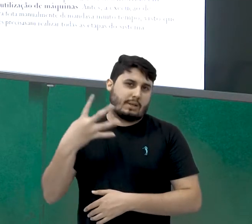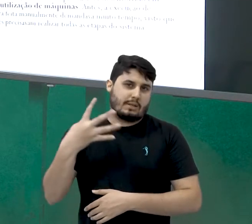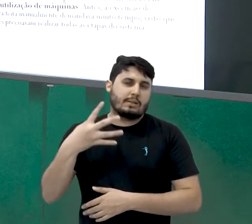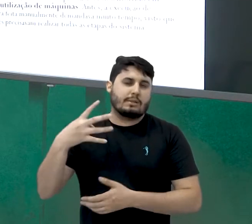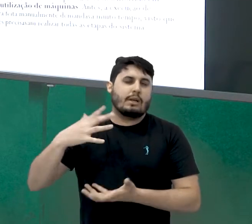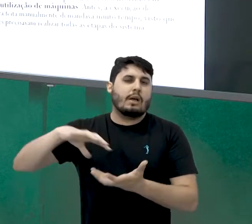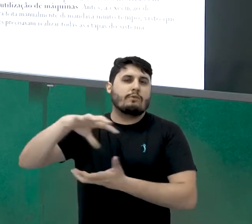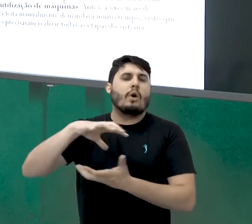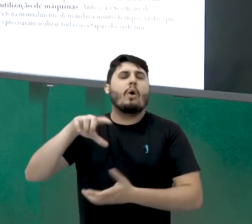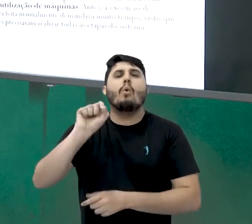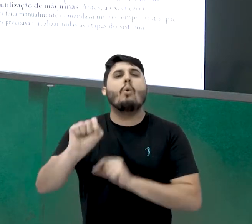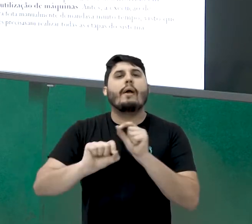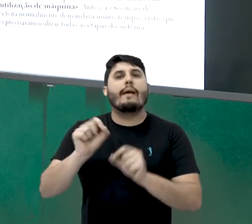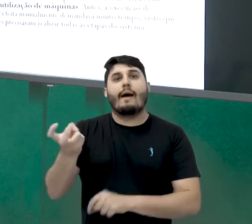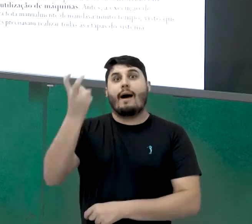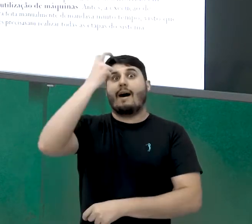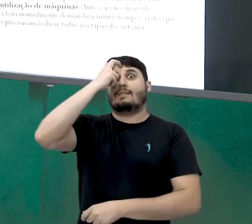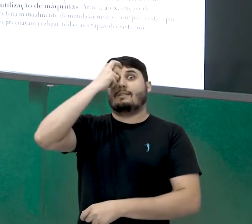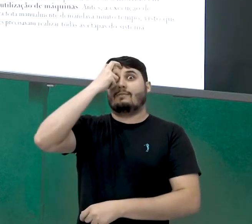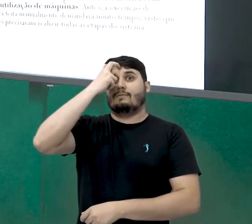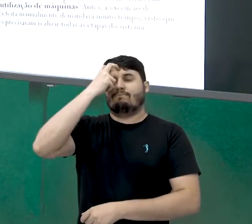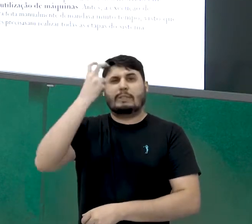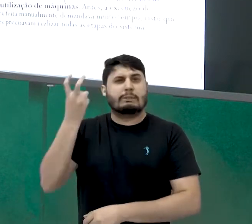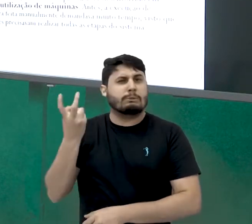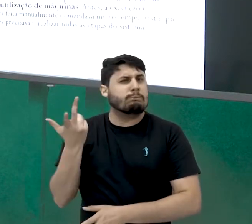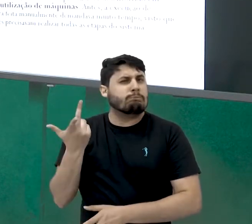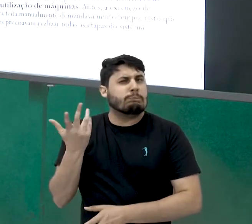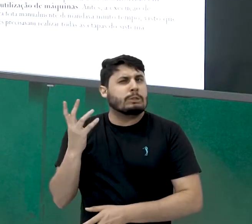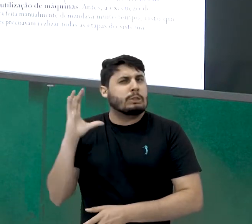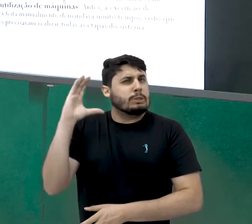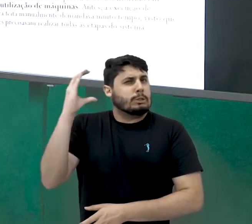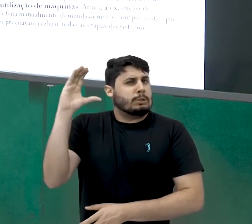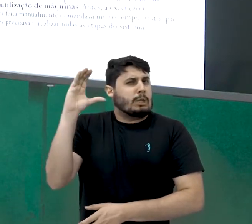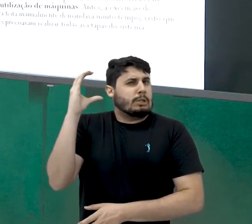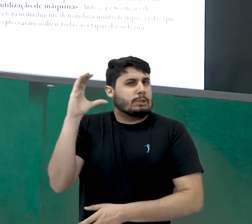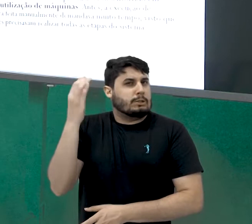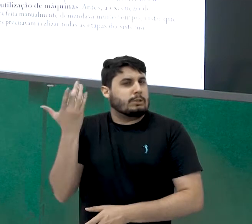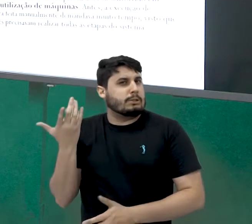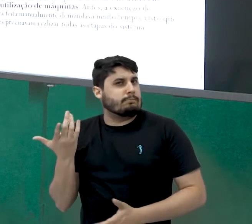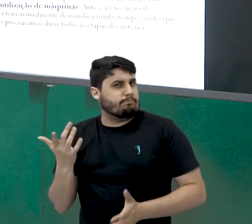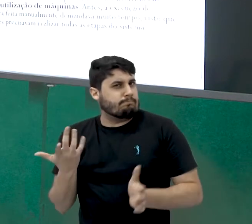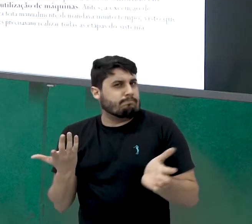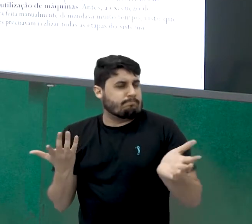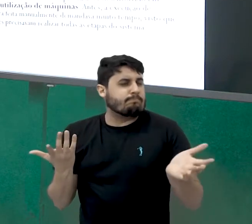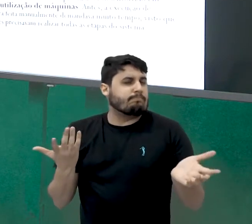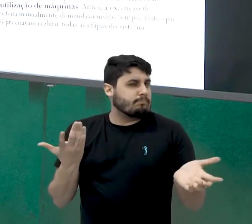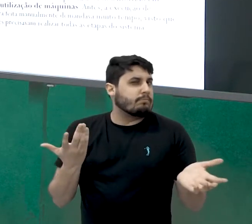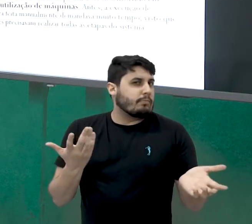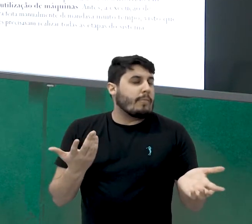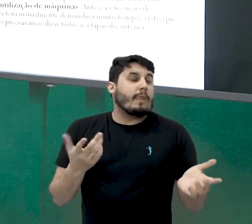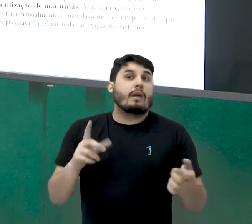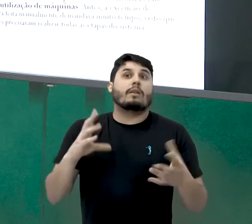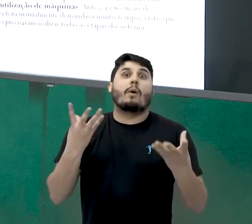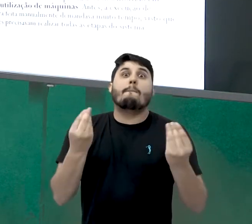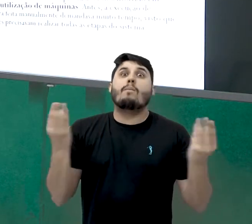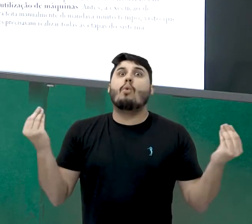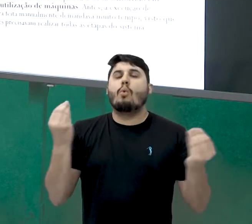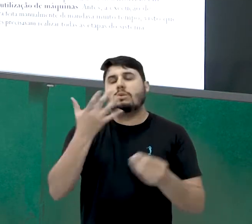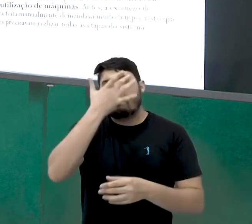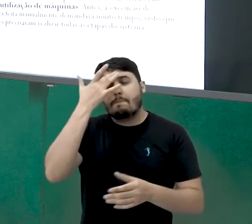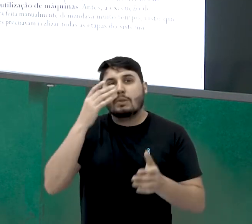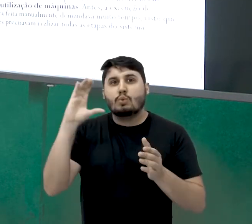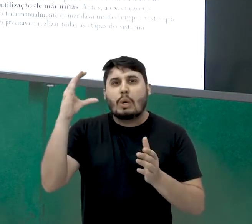artificial, a AI, Artificial Intelligence. E muitos cientistas acreditam que estamos próximos de